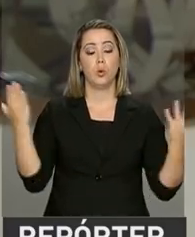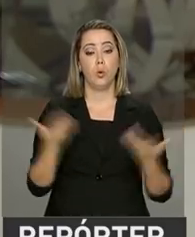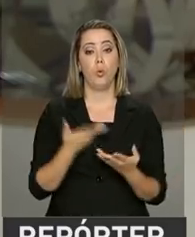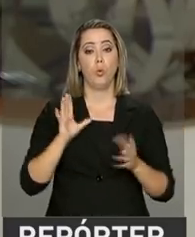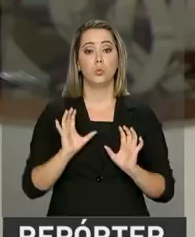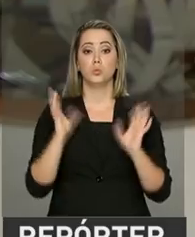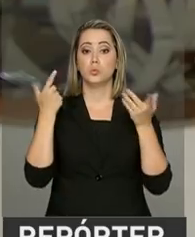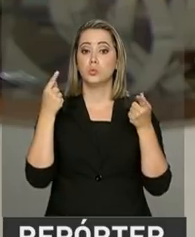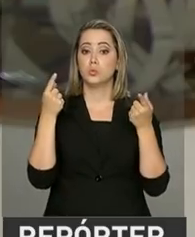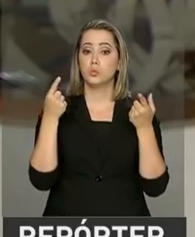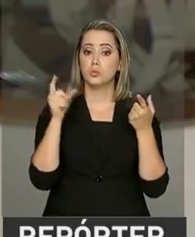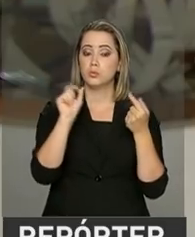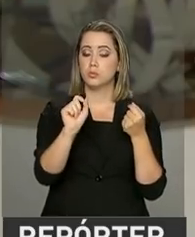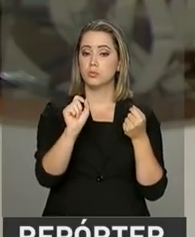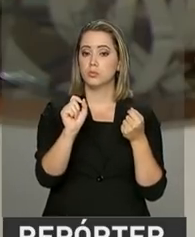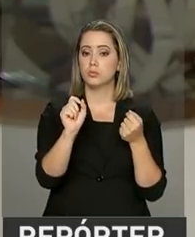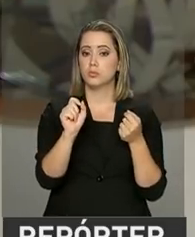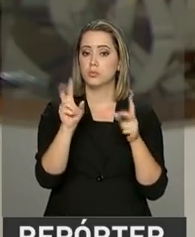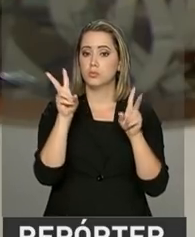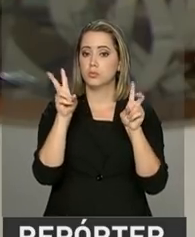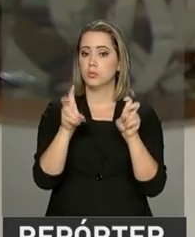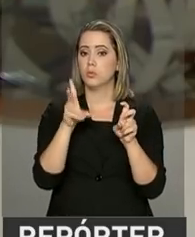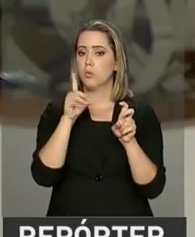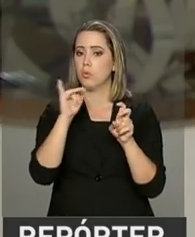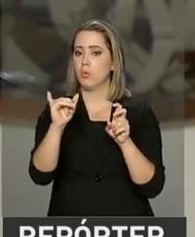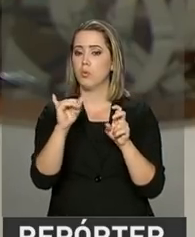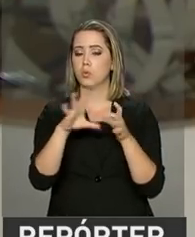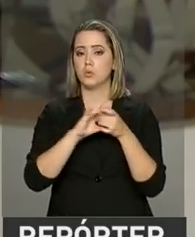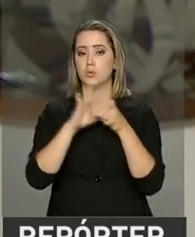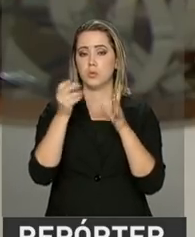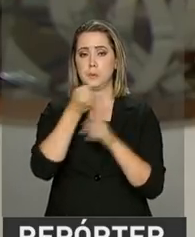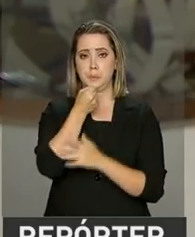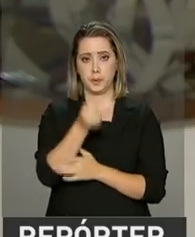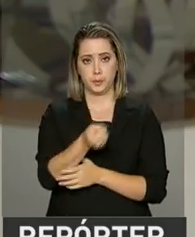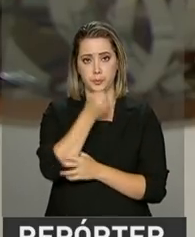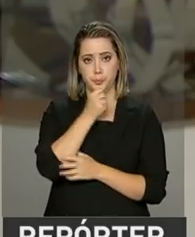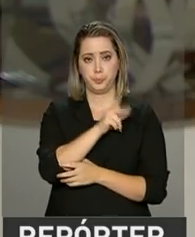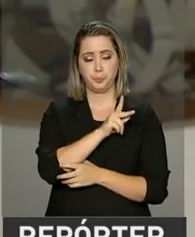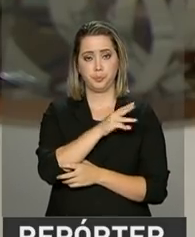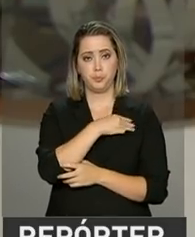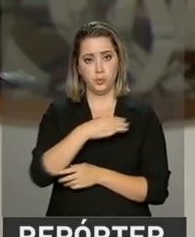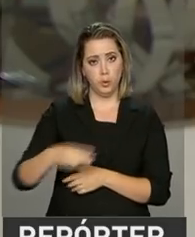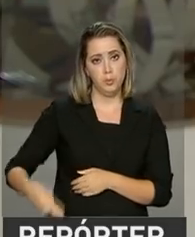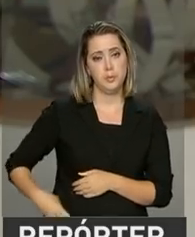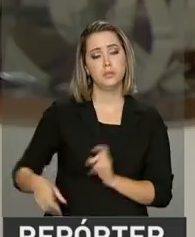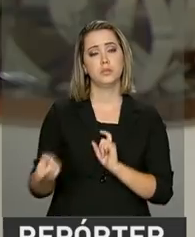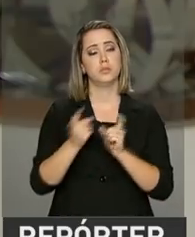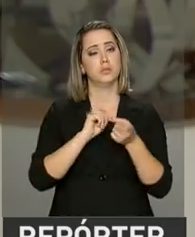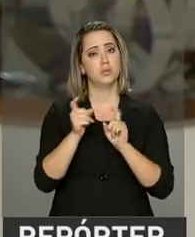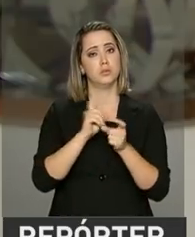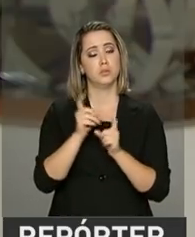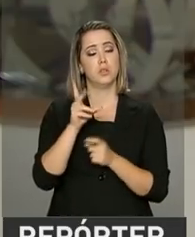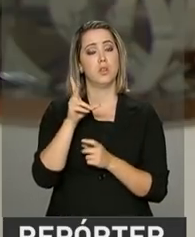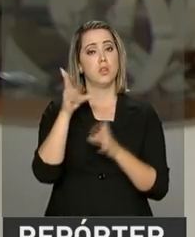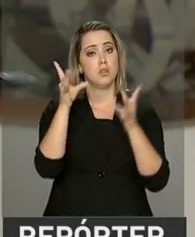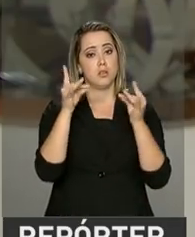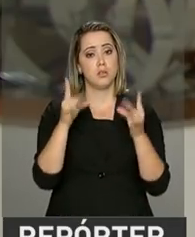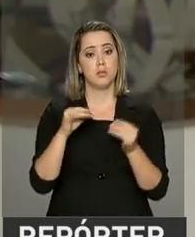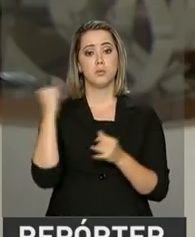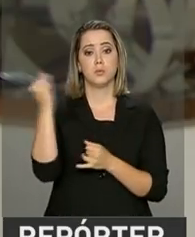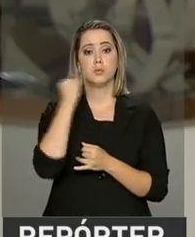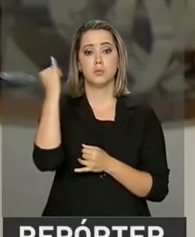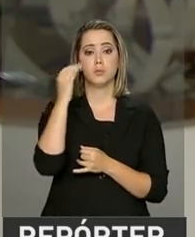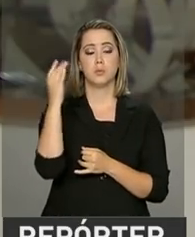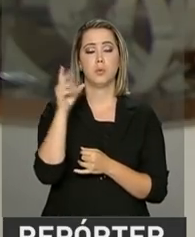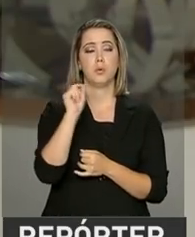num evento sobre a no dia mundial da liberdade de imprensa o ministro da fazenda destacou a importância da reforma